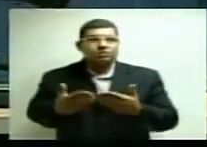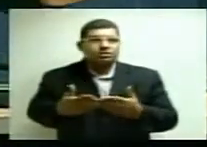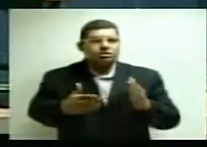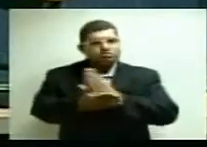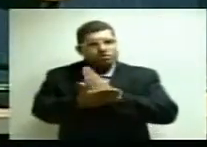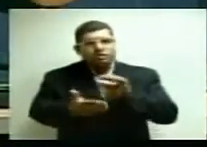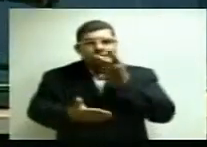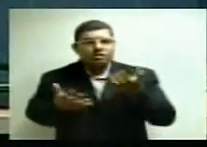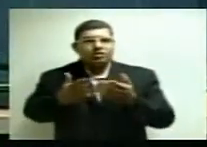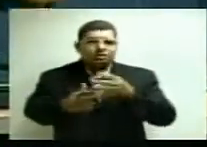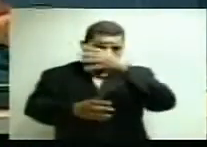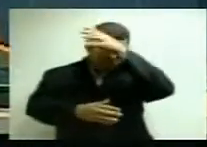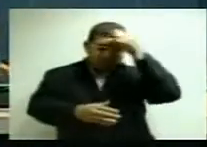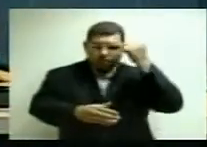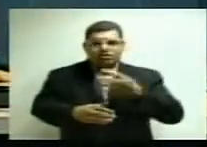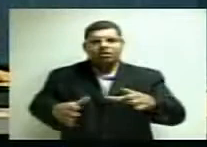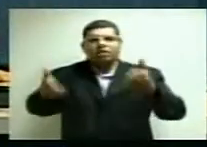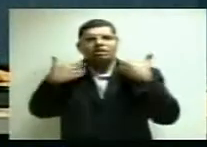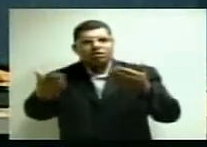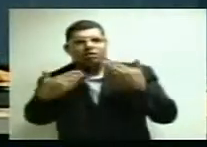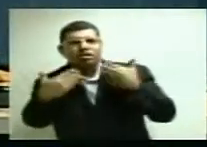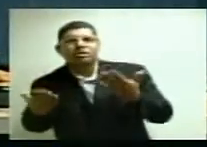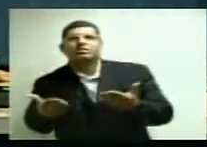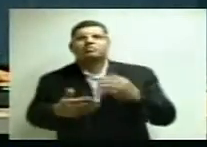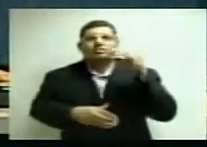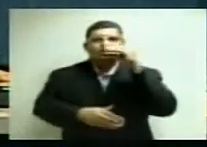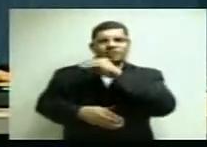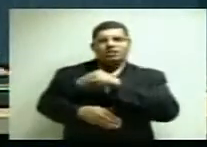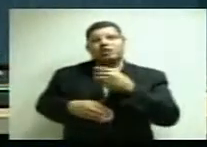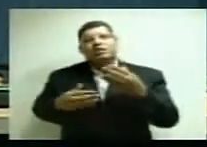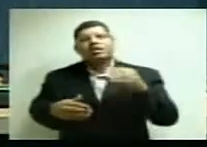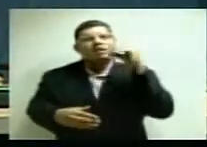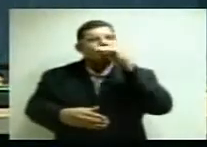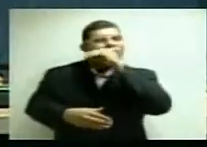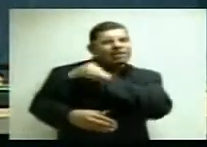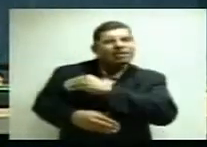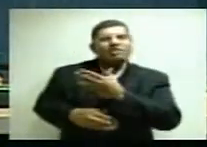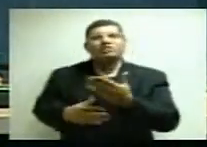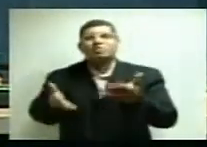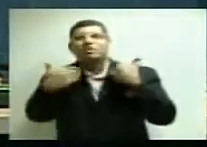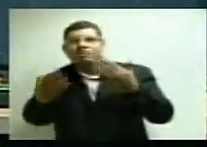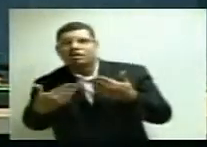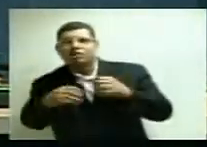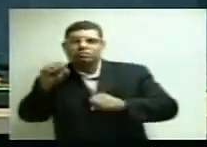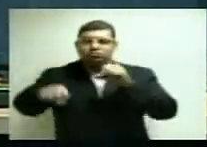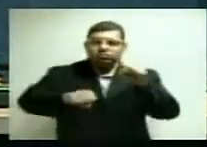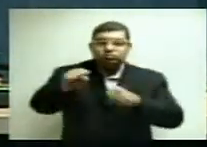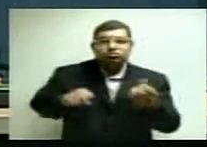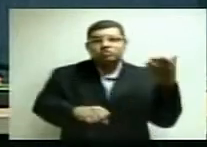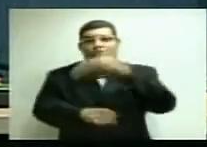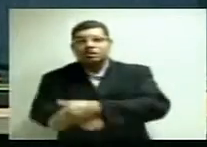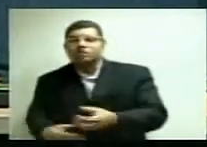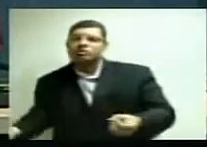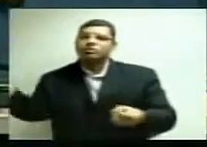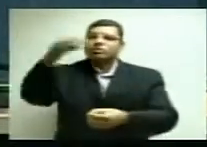Alguns dizem que Manaus é muito quente para andar de bicicleta. Ora, o horário que as pessoas se deslocam, indo ou